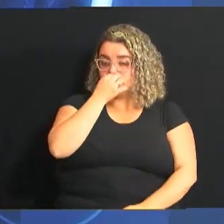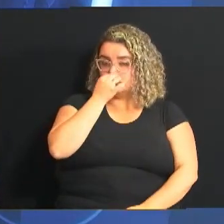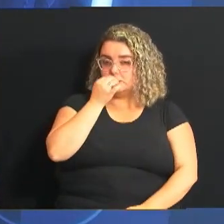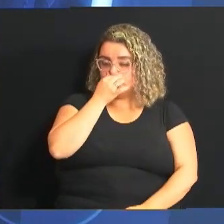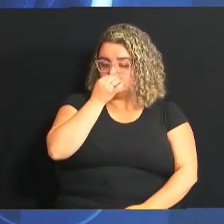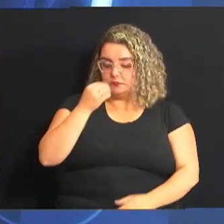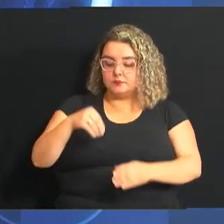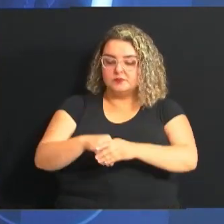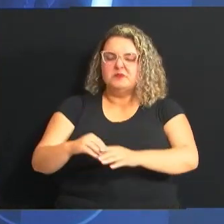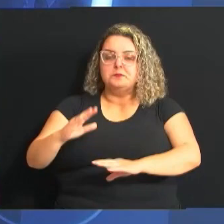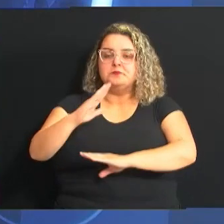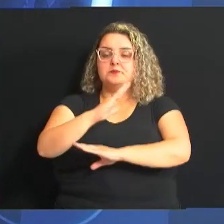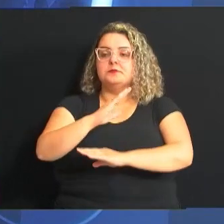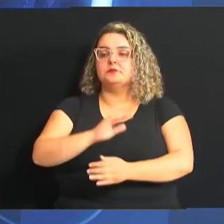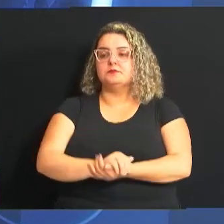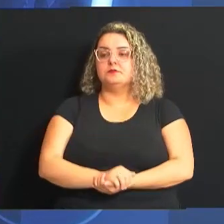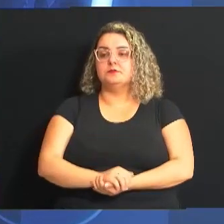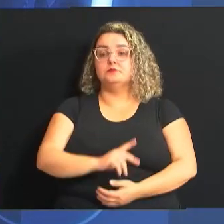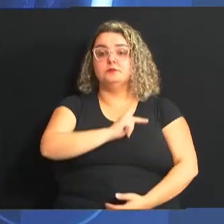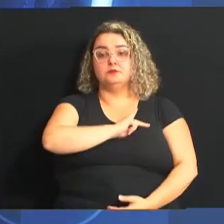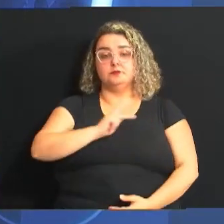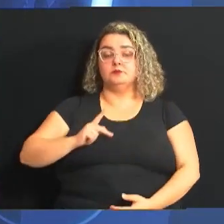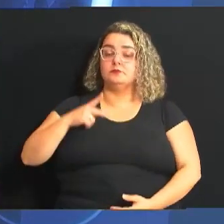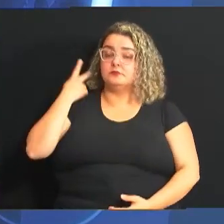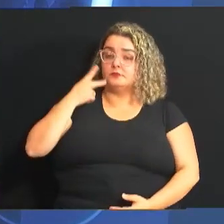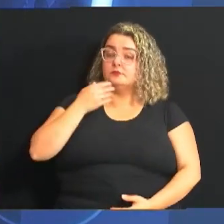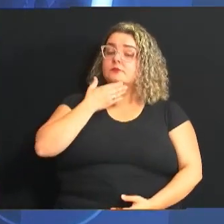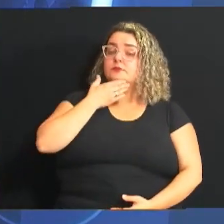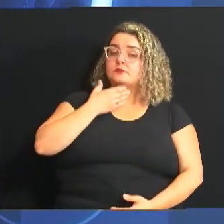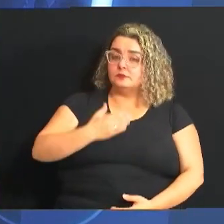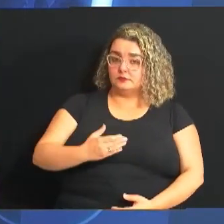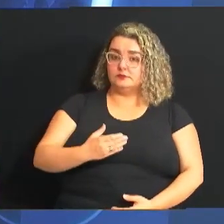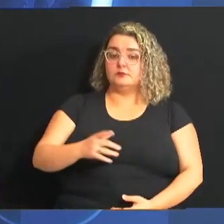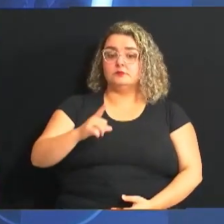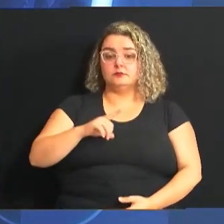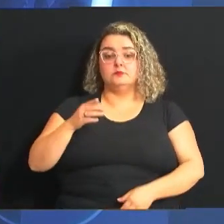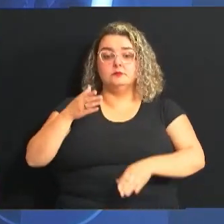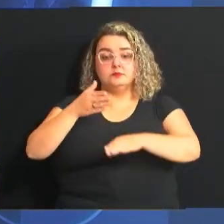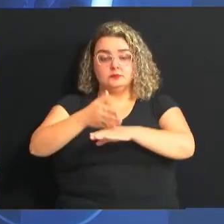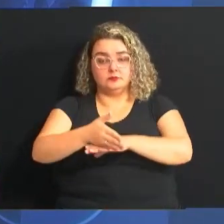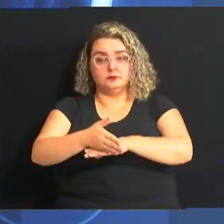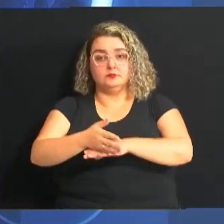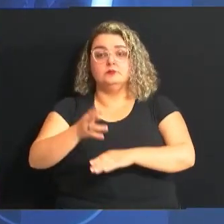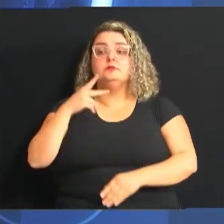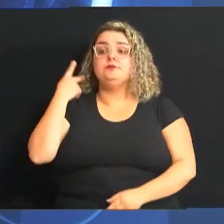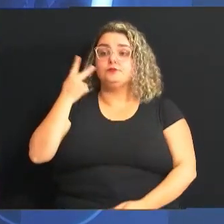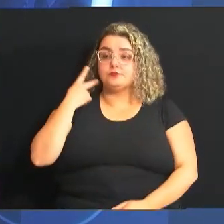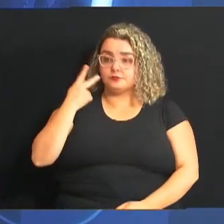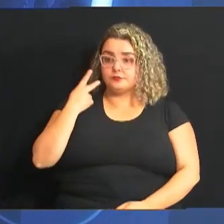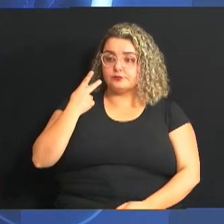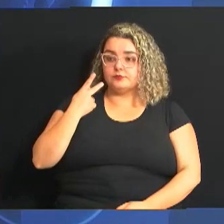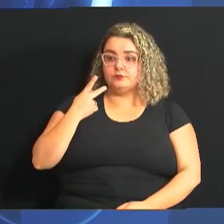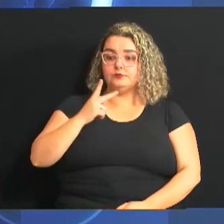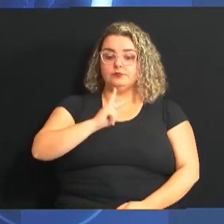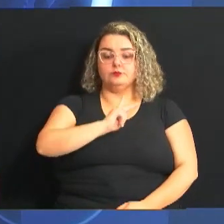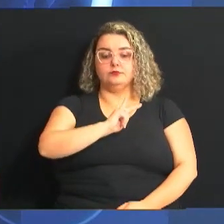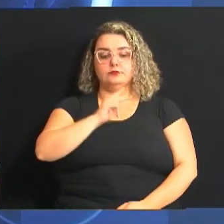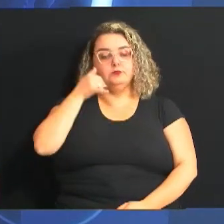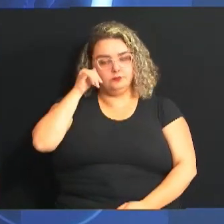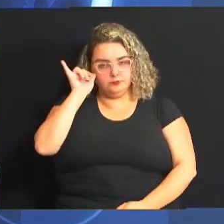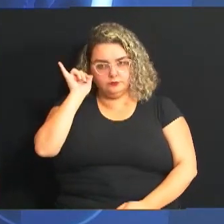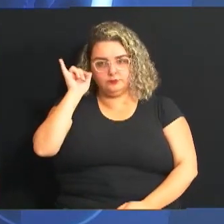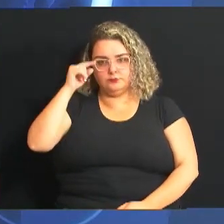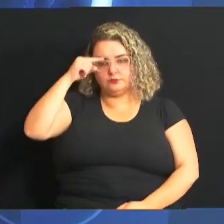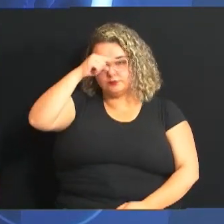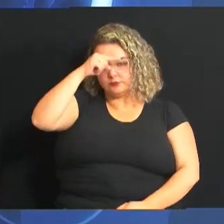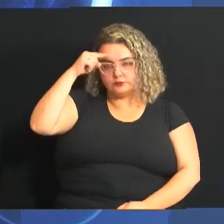casa. Presidida pelo vereador Carmo Luiz, teve a participação dos vereadores Paulo Búfalo, Felipe